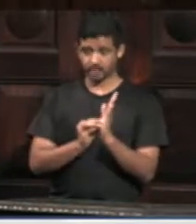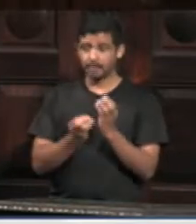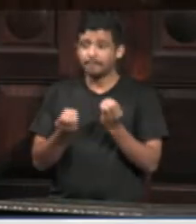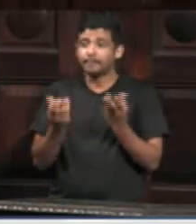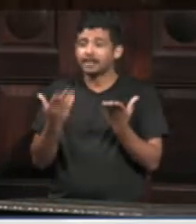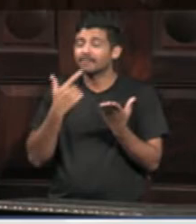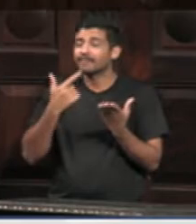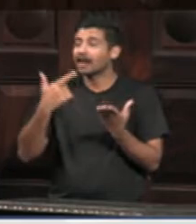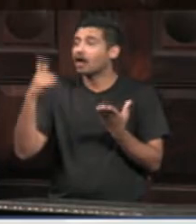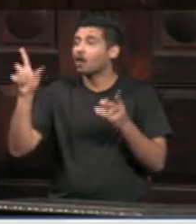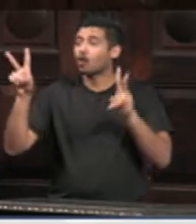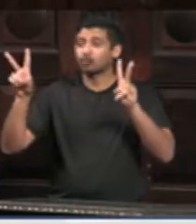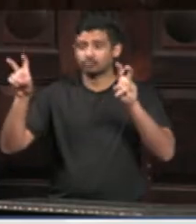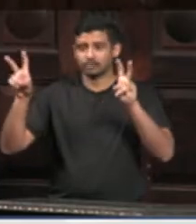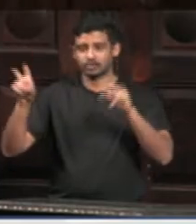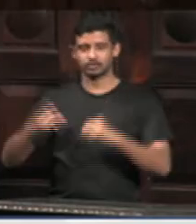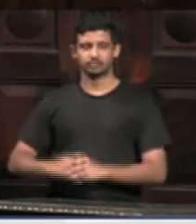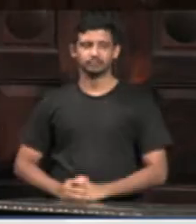outro tema,